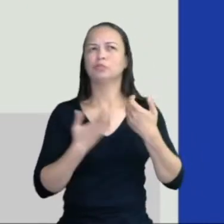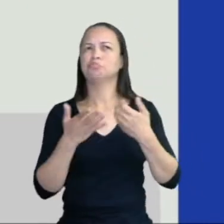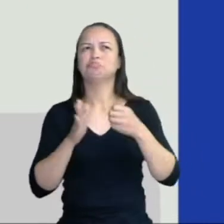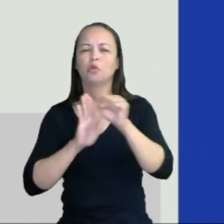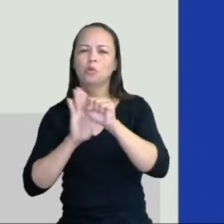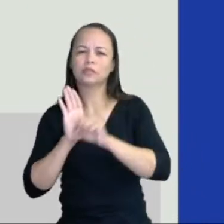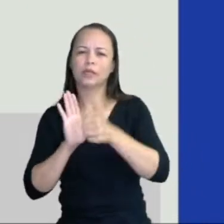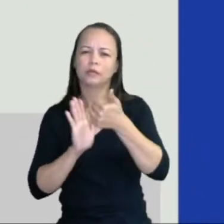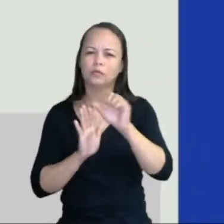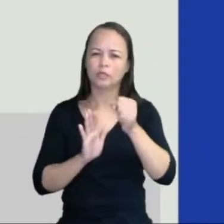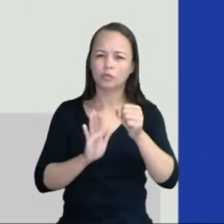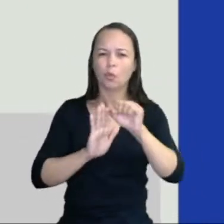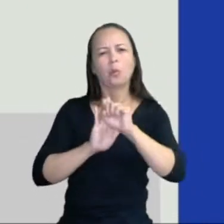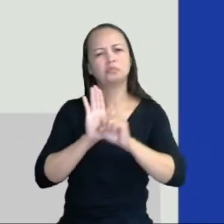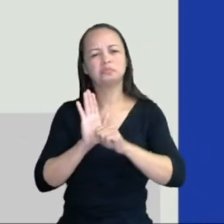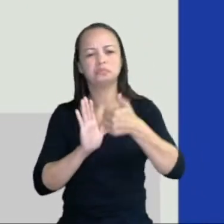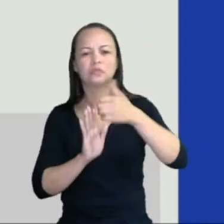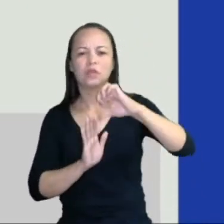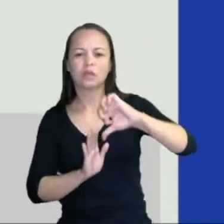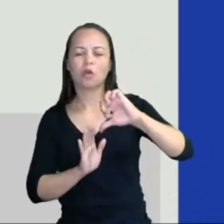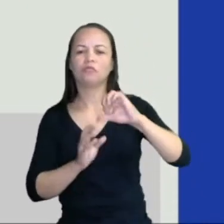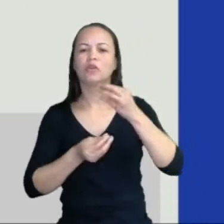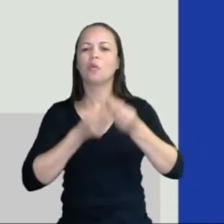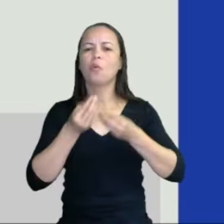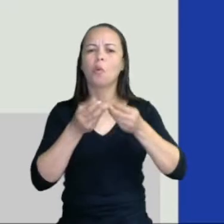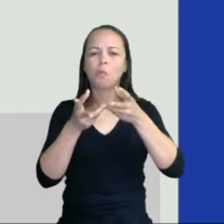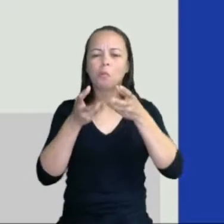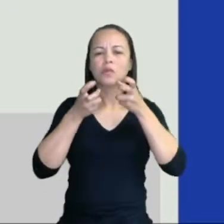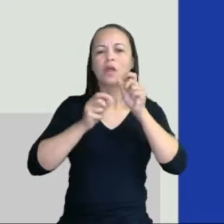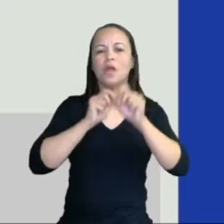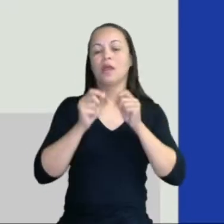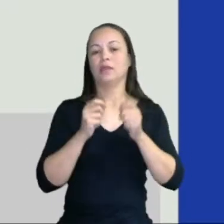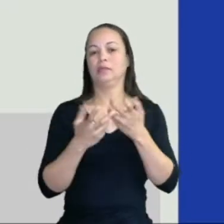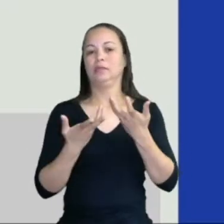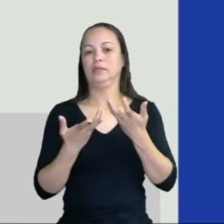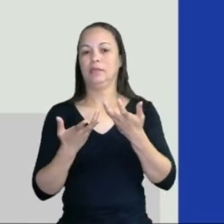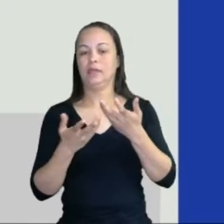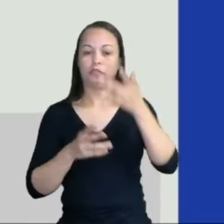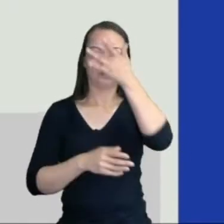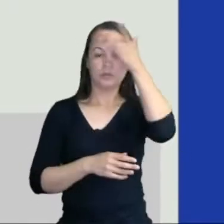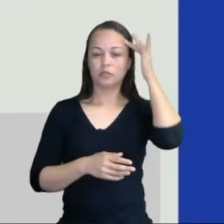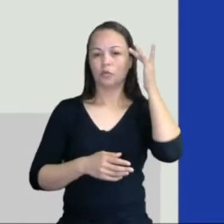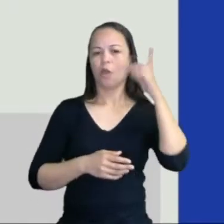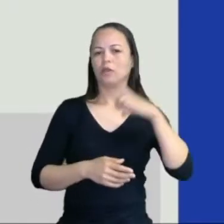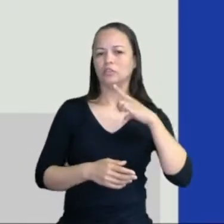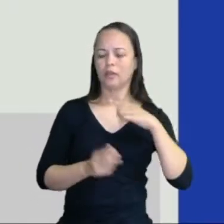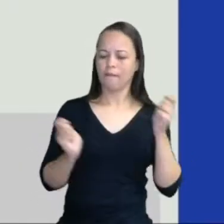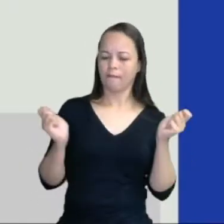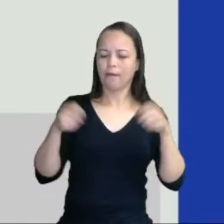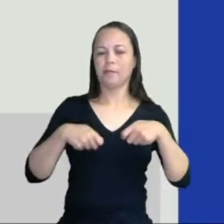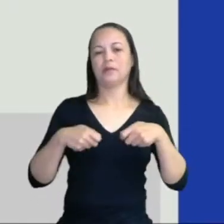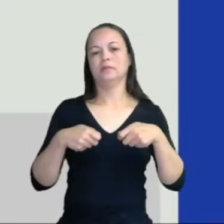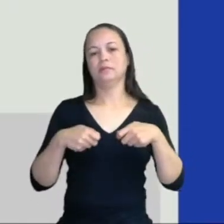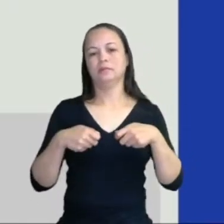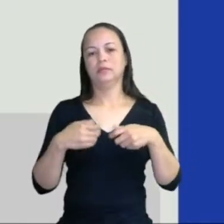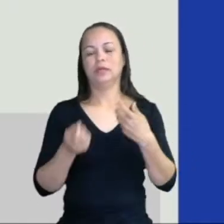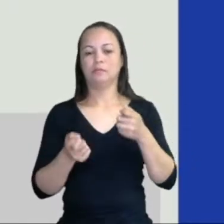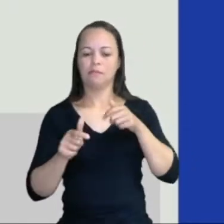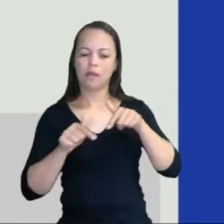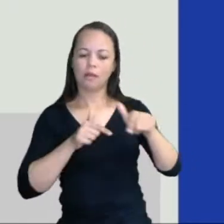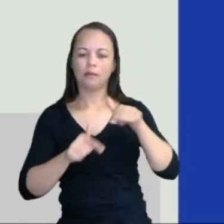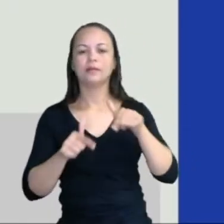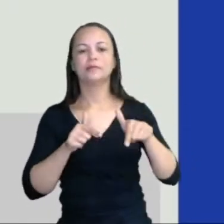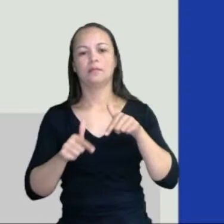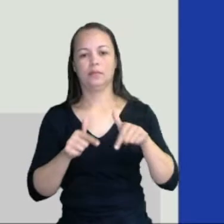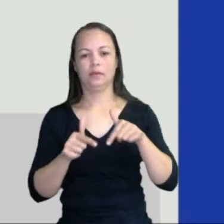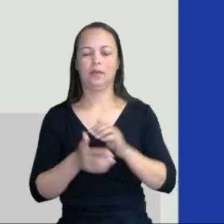os indivíduos, que as pessoas, elas têm condições e capacidades para